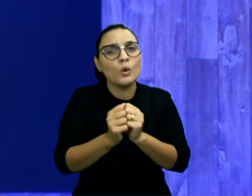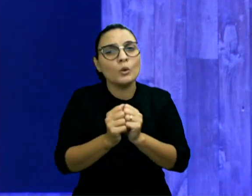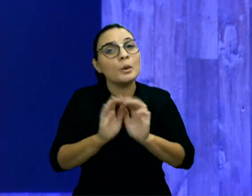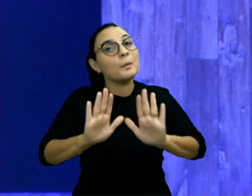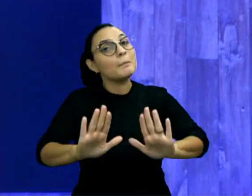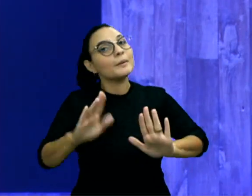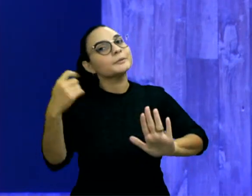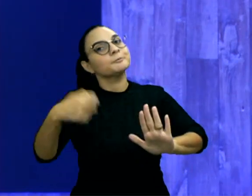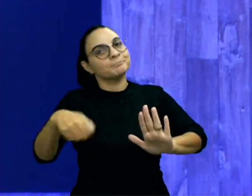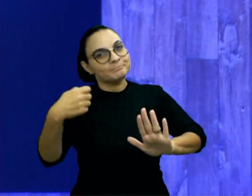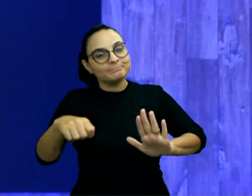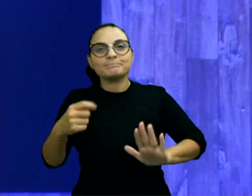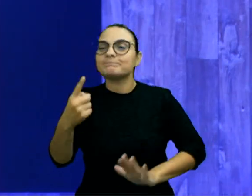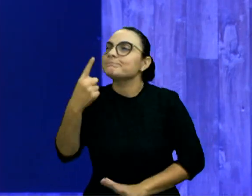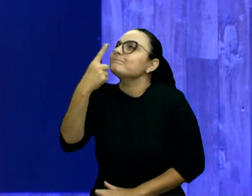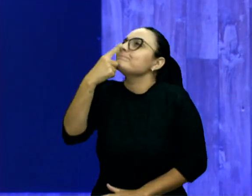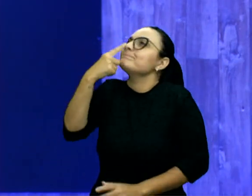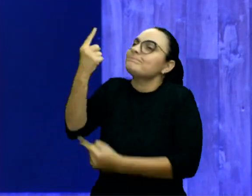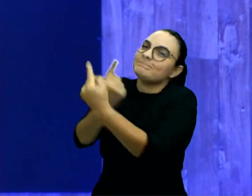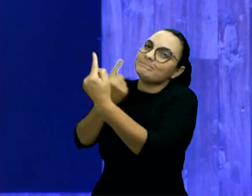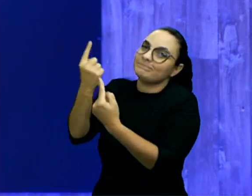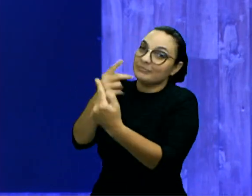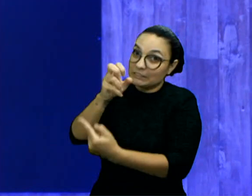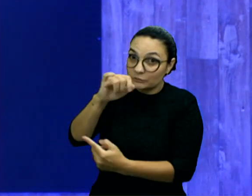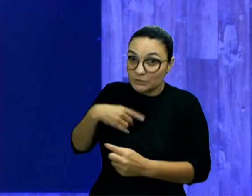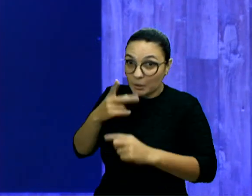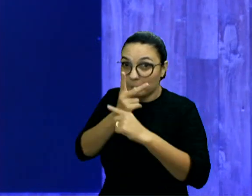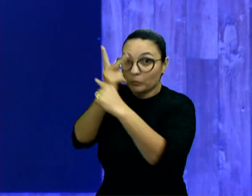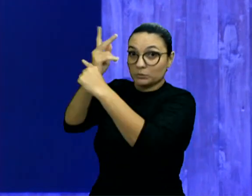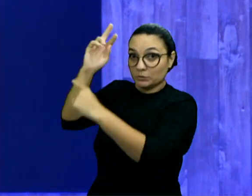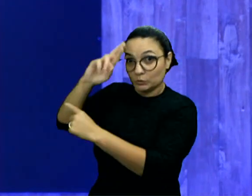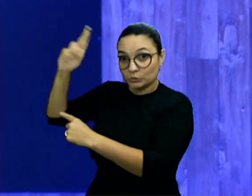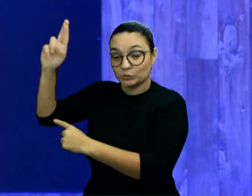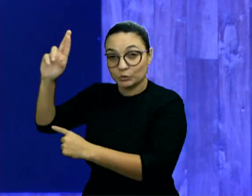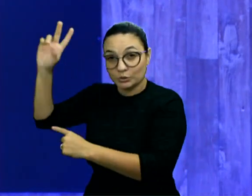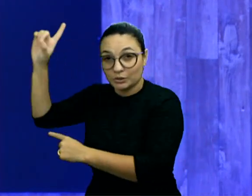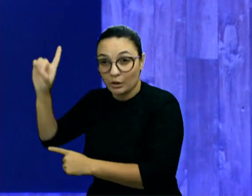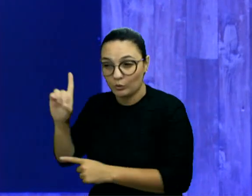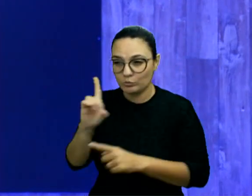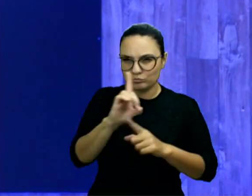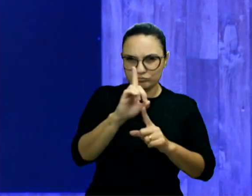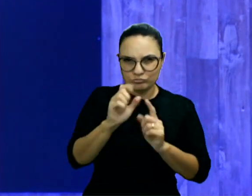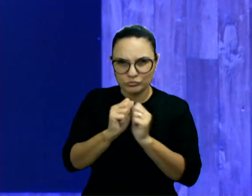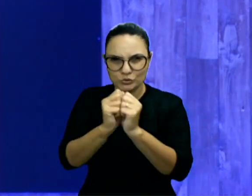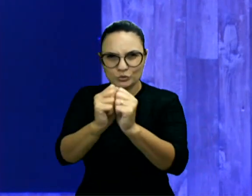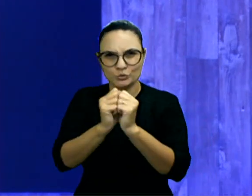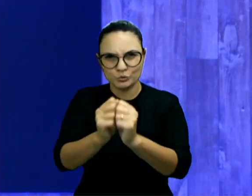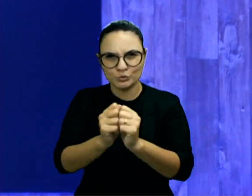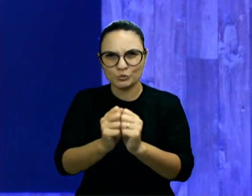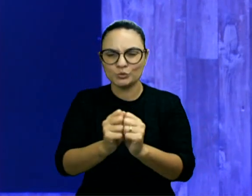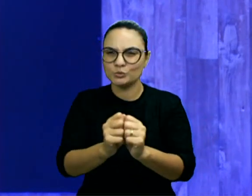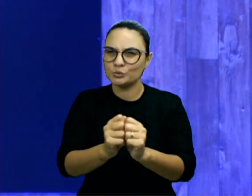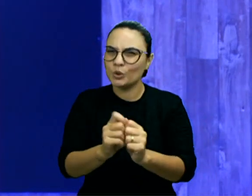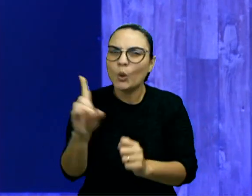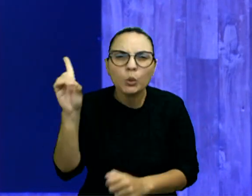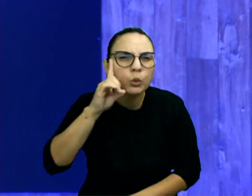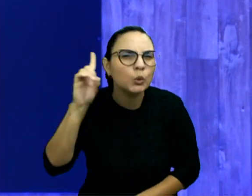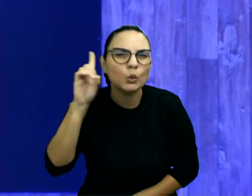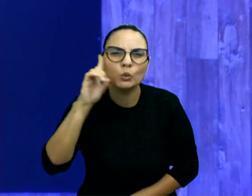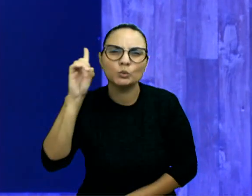Ele estará com você todos os dias da sua vida. Desenvolva, e eu quero deixar essa mensagem para o seu